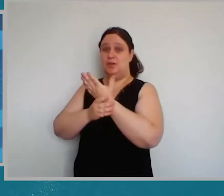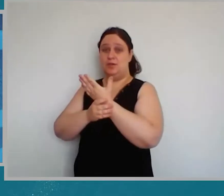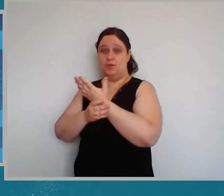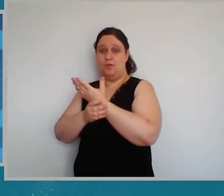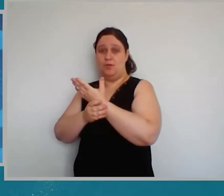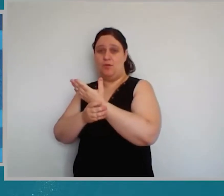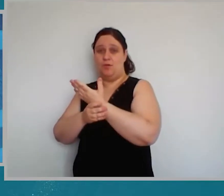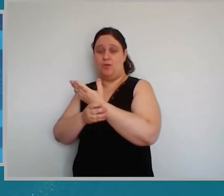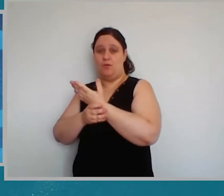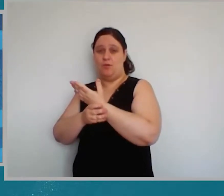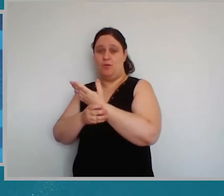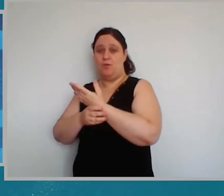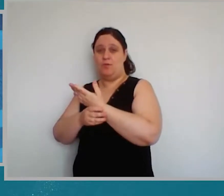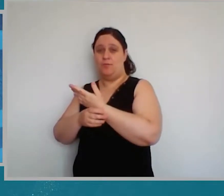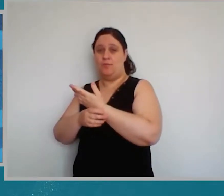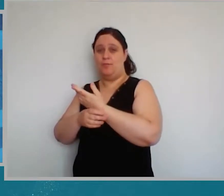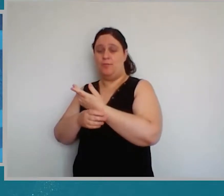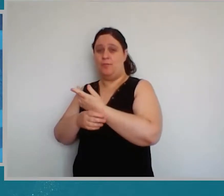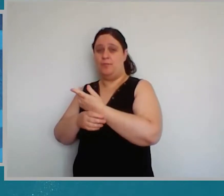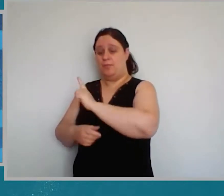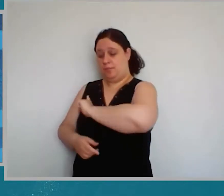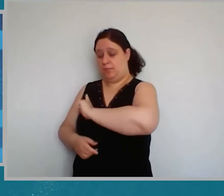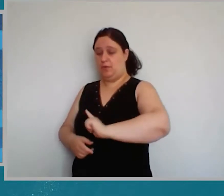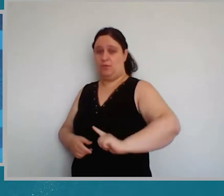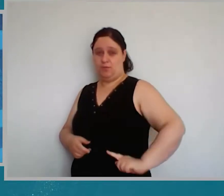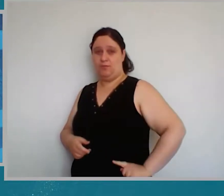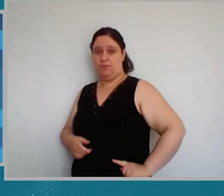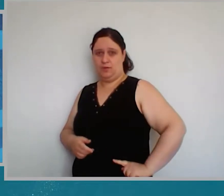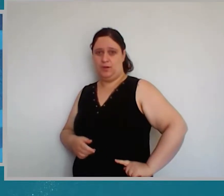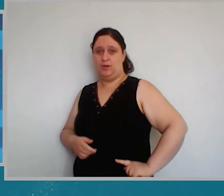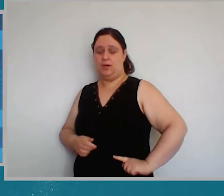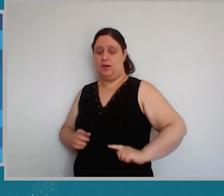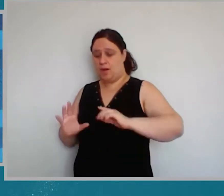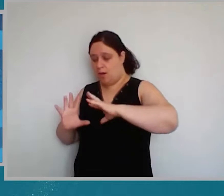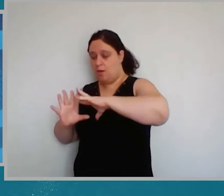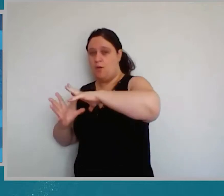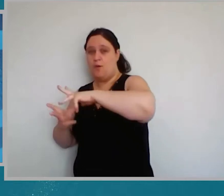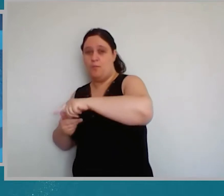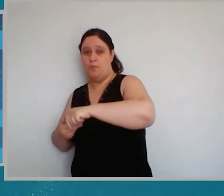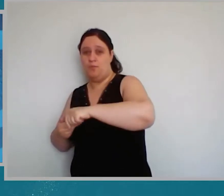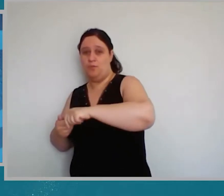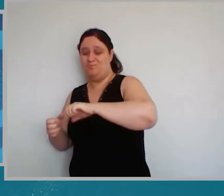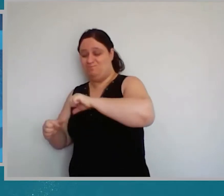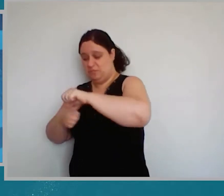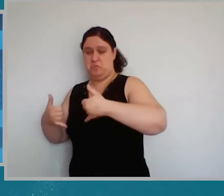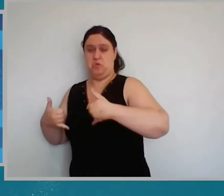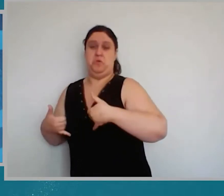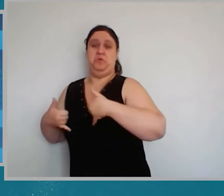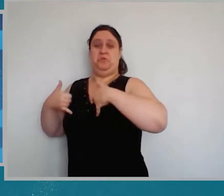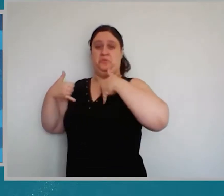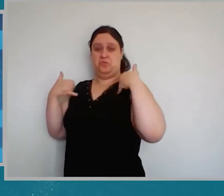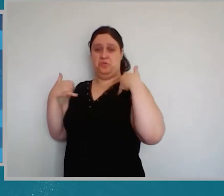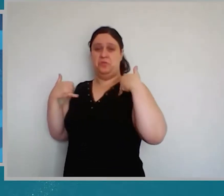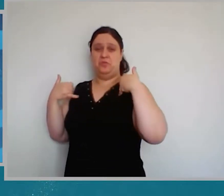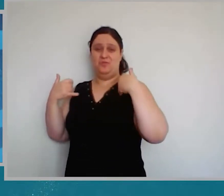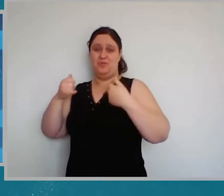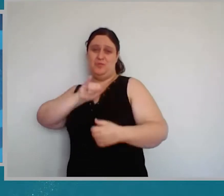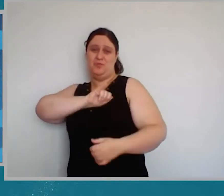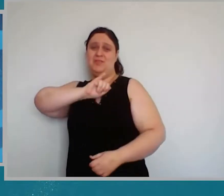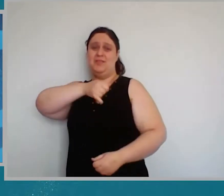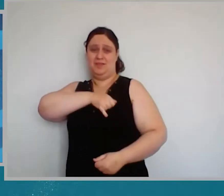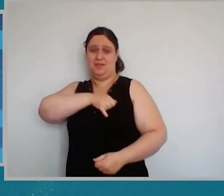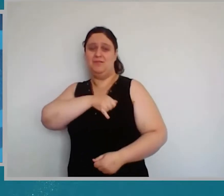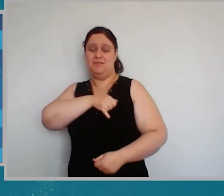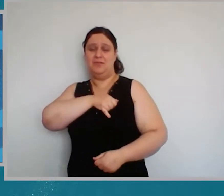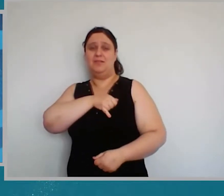e o orgulho entrou em seu coração e a iniquidade passou a entrar e agir nesse